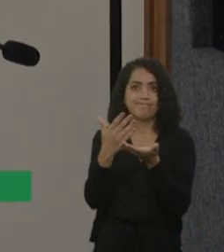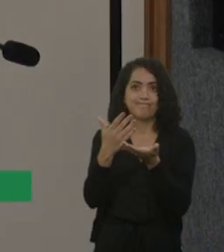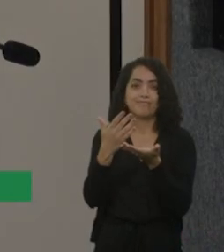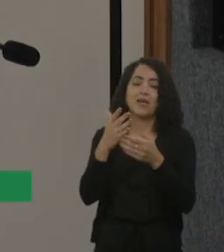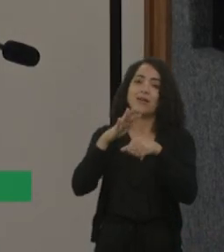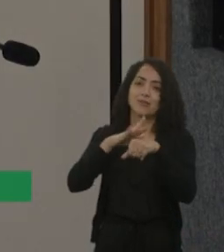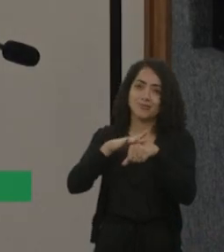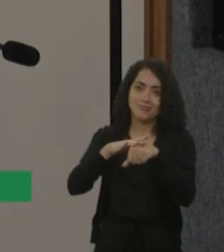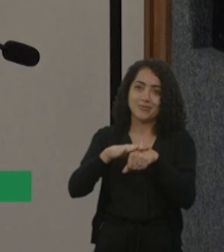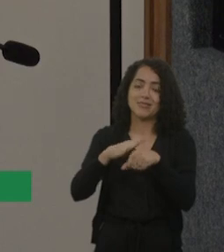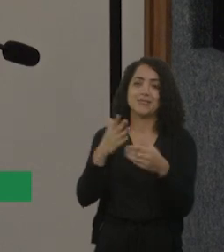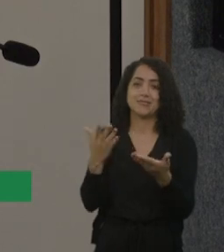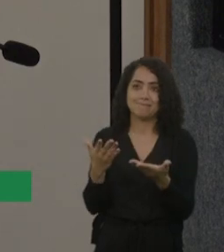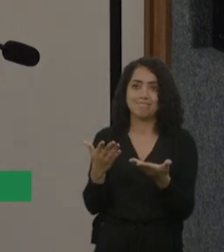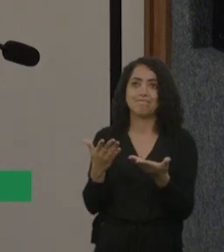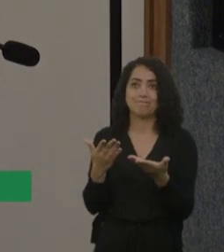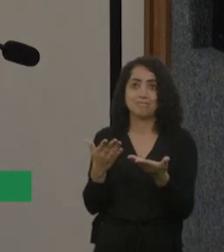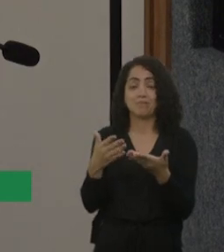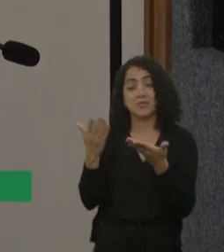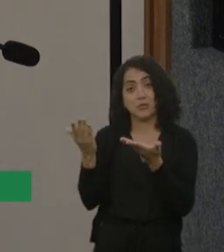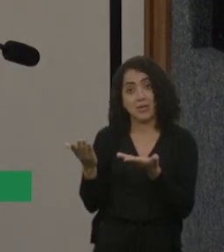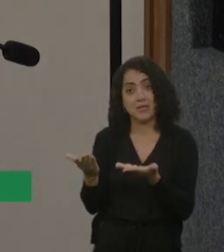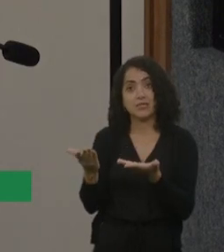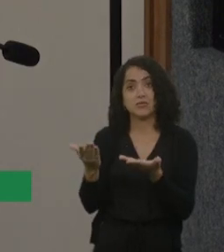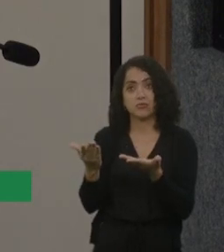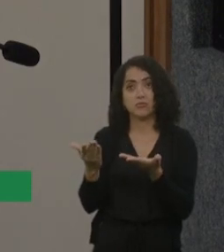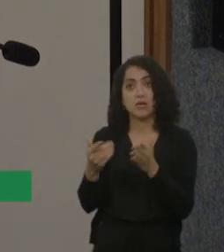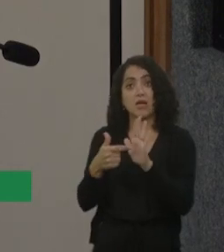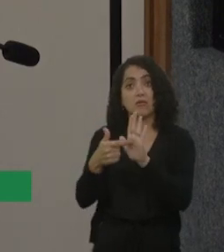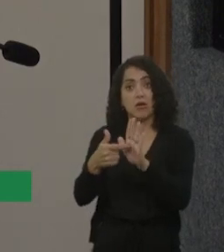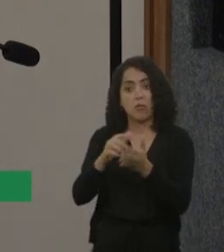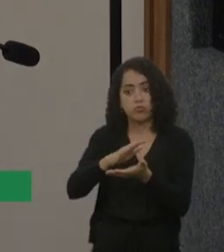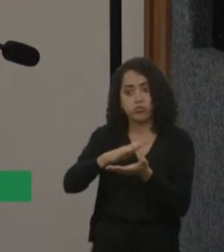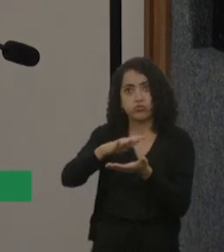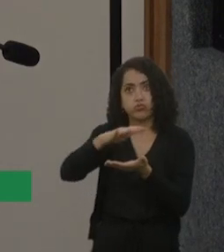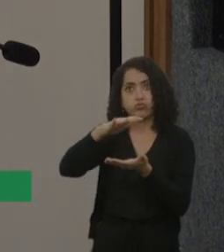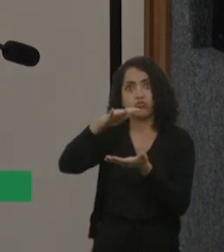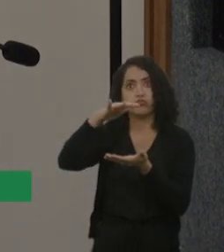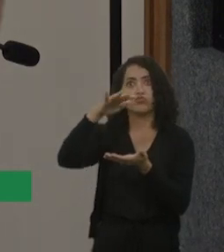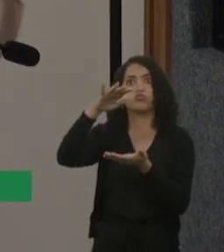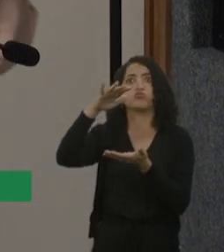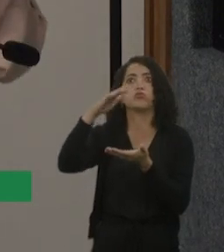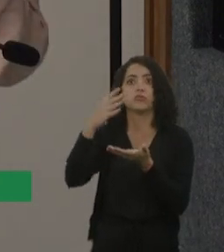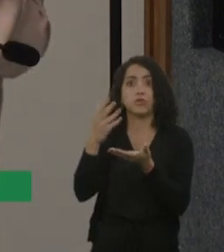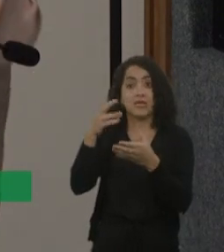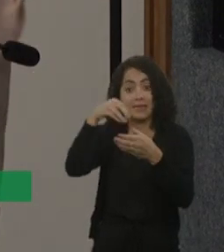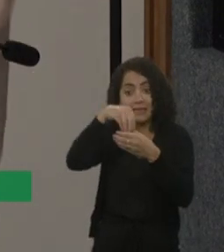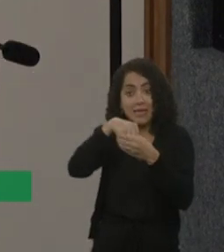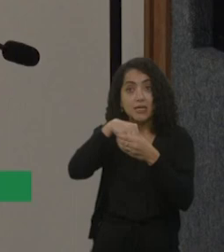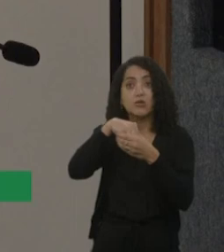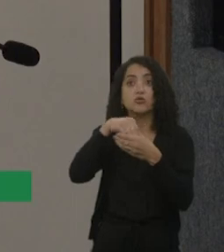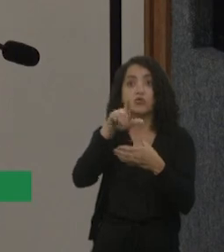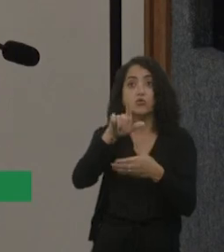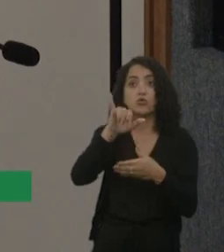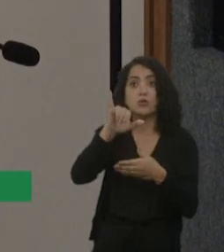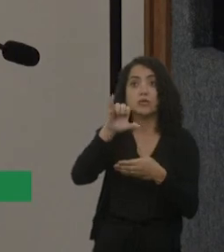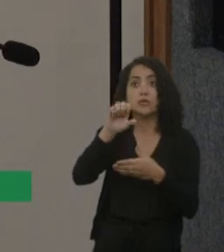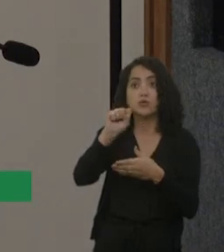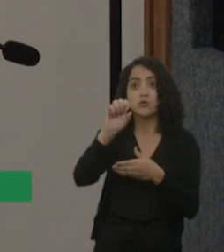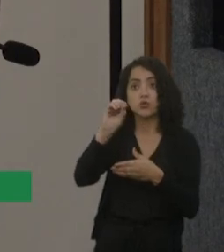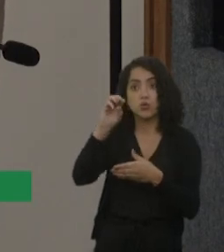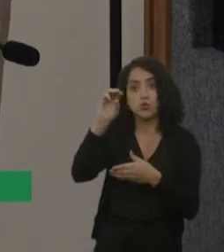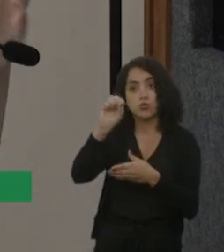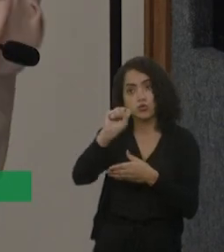doença. Tá? Então, a doença é isso. É exatamente o acúmulo dessa esfingomielina dentro do lisossomo, que está dentro do macrófago, que está dentro